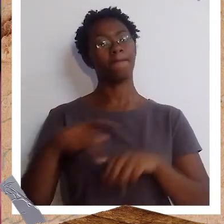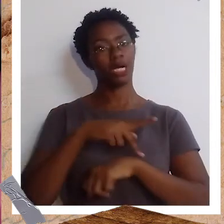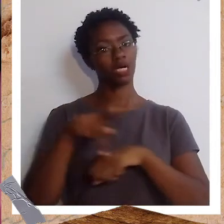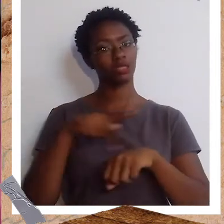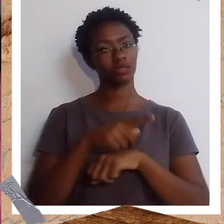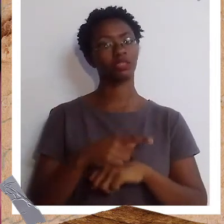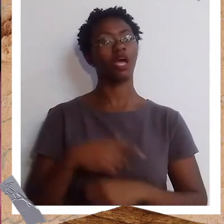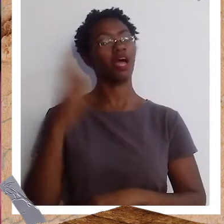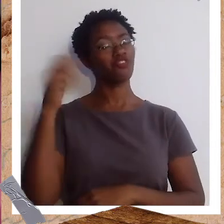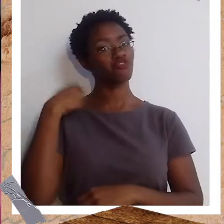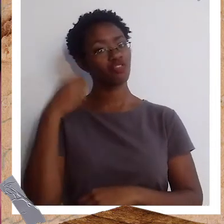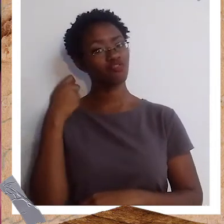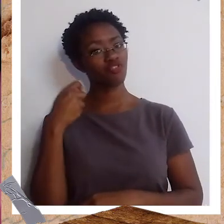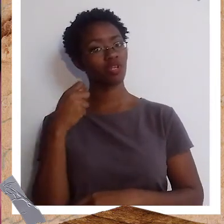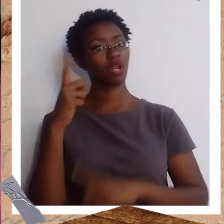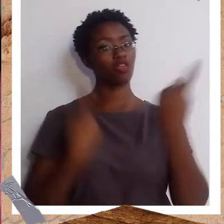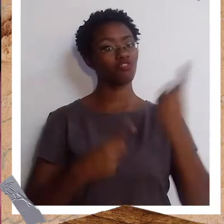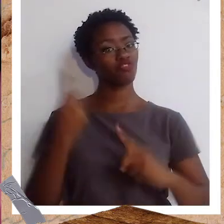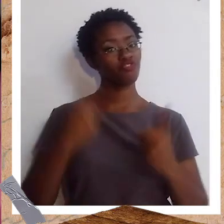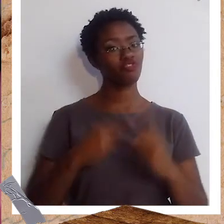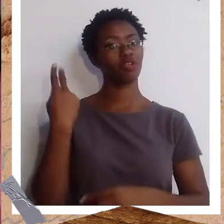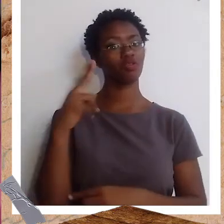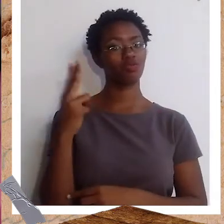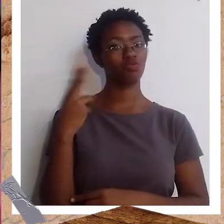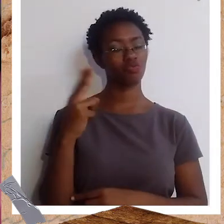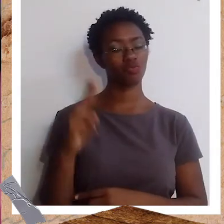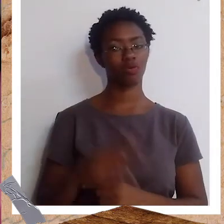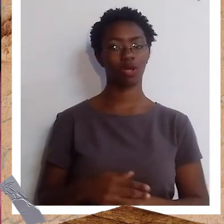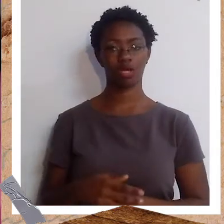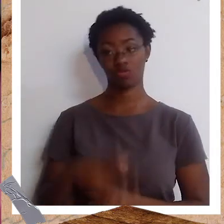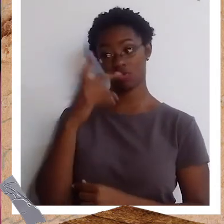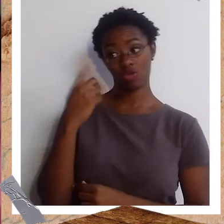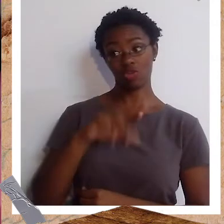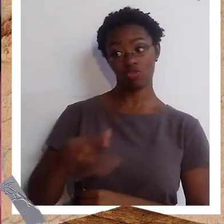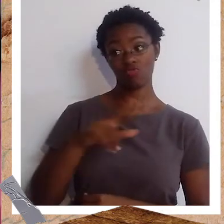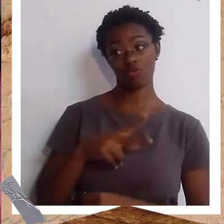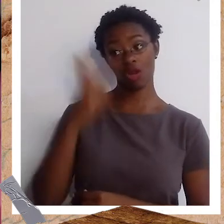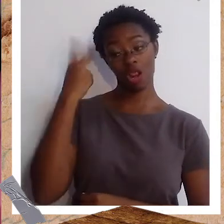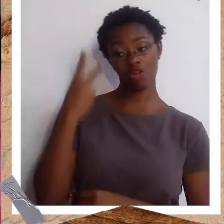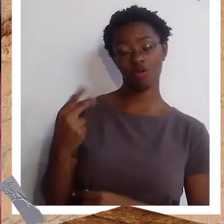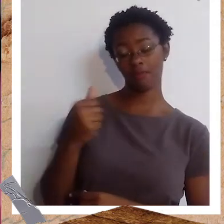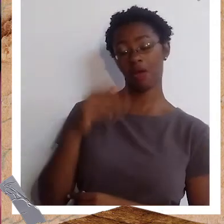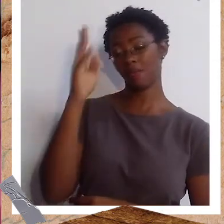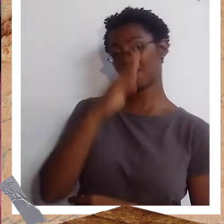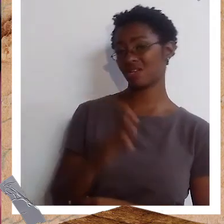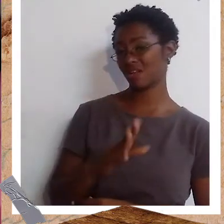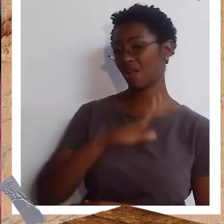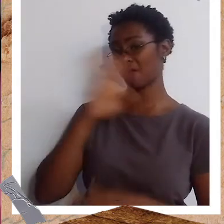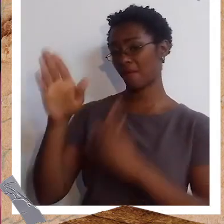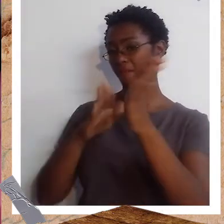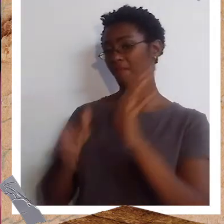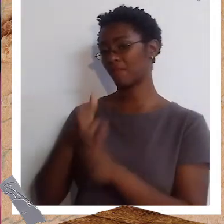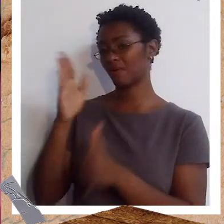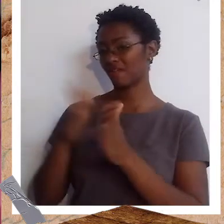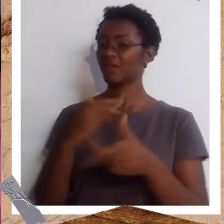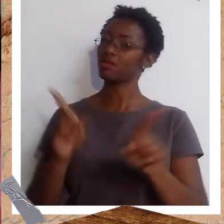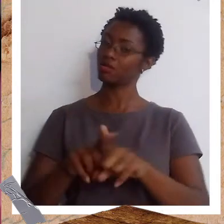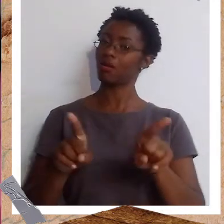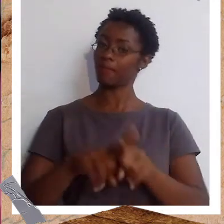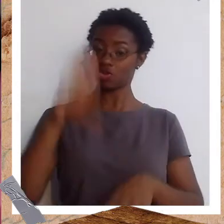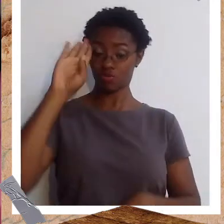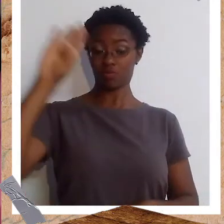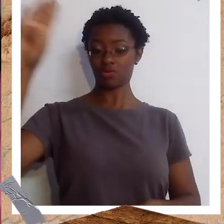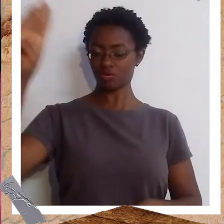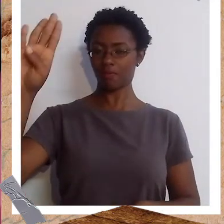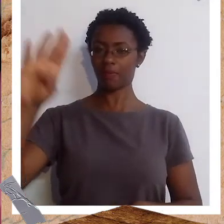num momento que não era tão comum nem os brasileiros, de uma forma, viajar, menos pessoas negras. Então, também é um dado muito,